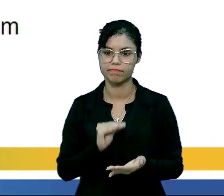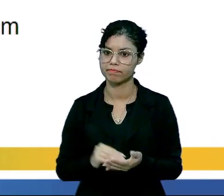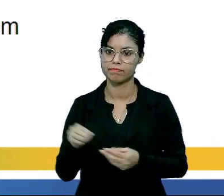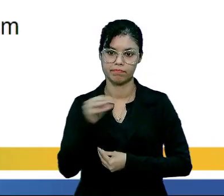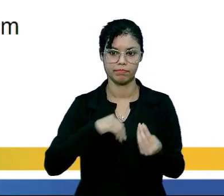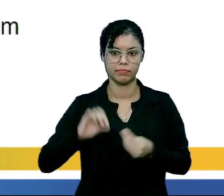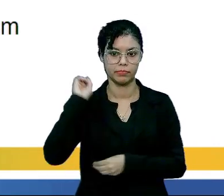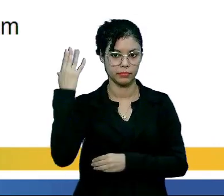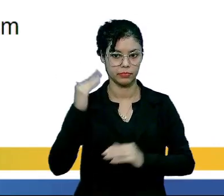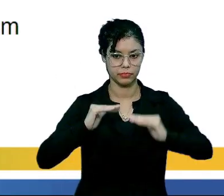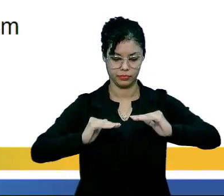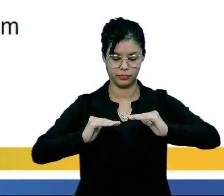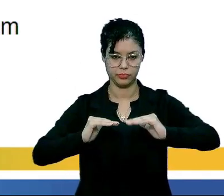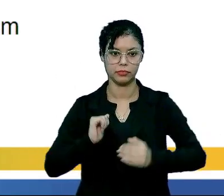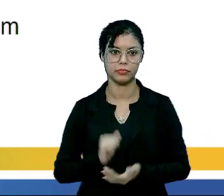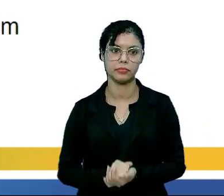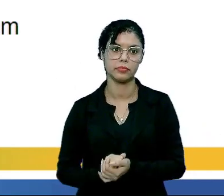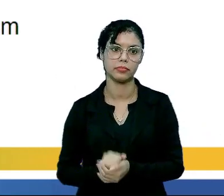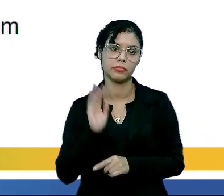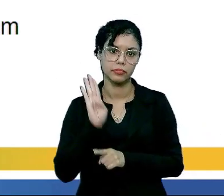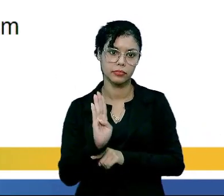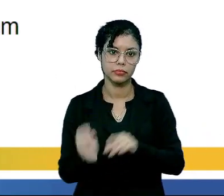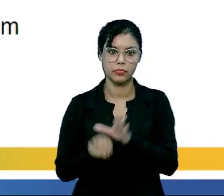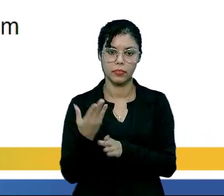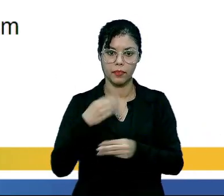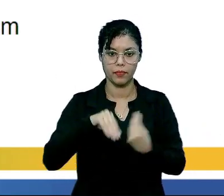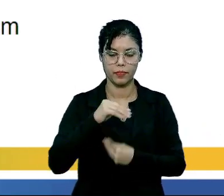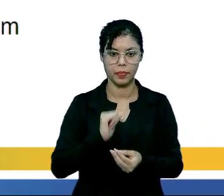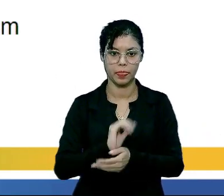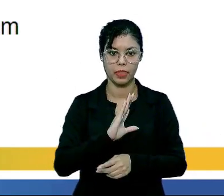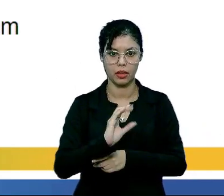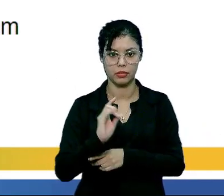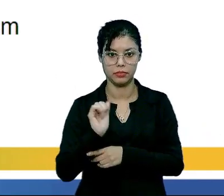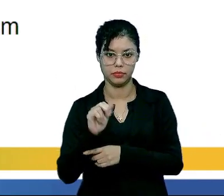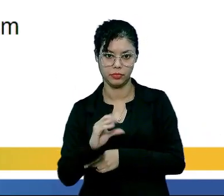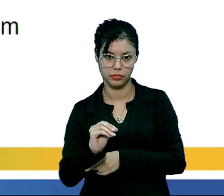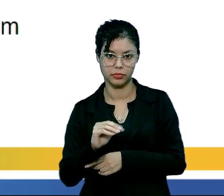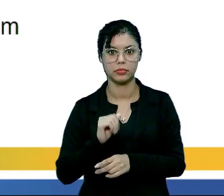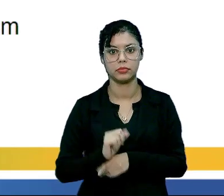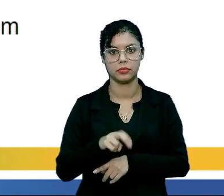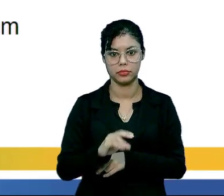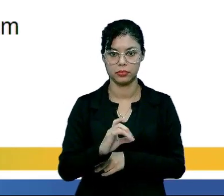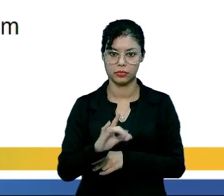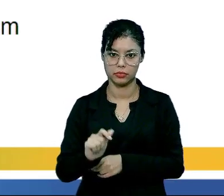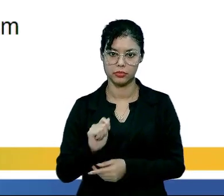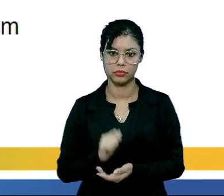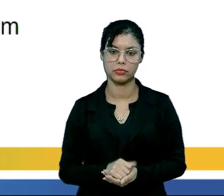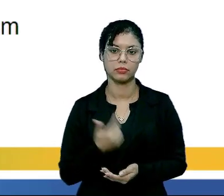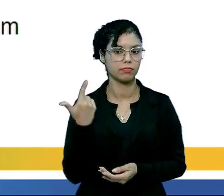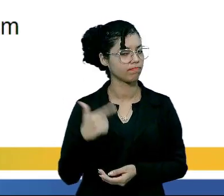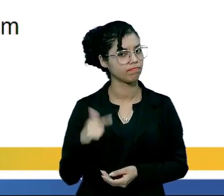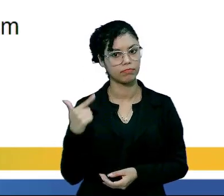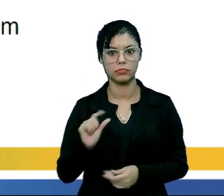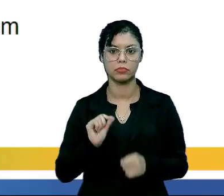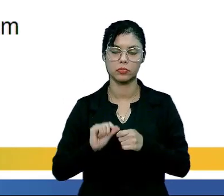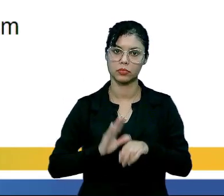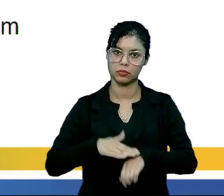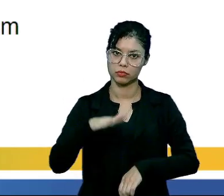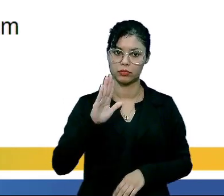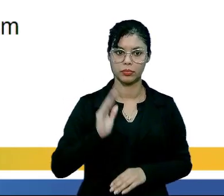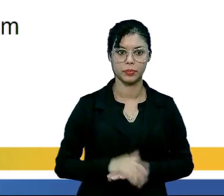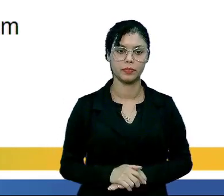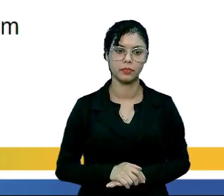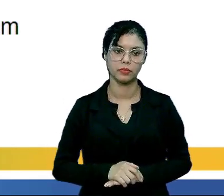que sua reação atinja o equilíbrio. Letra B. Os produtos da reação carbonato de cálcio e cloreto de sódio não sejam